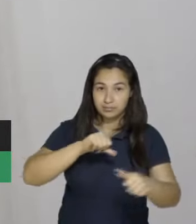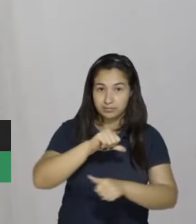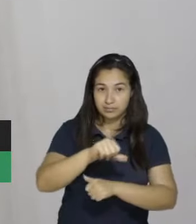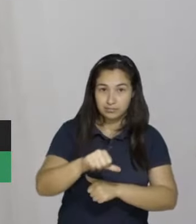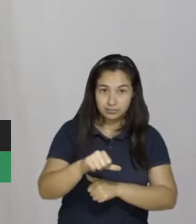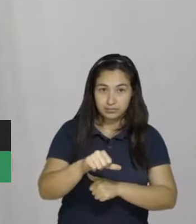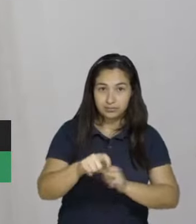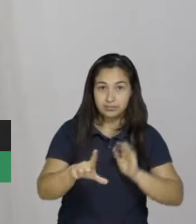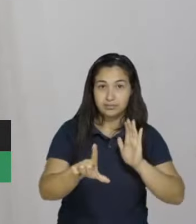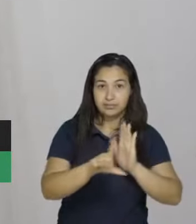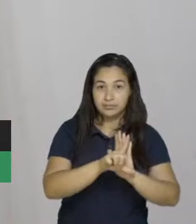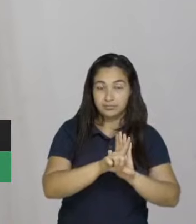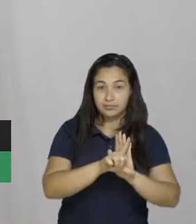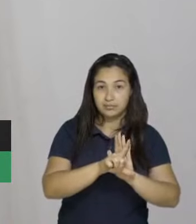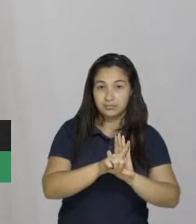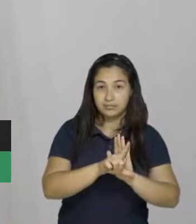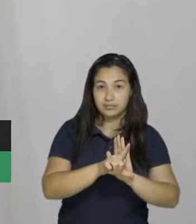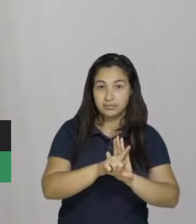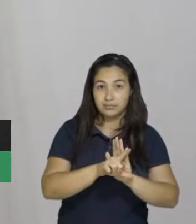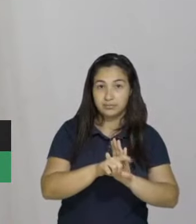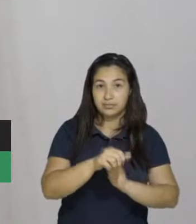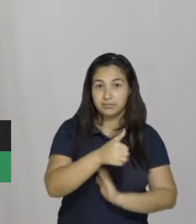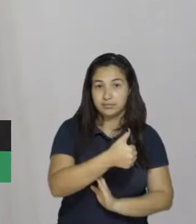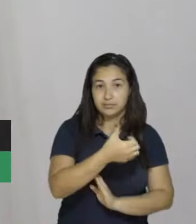na Lei